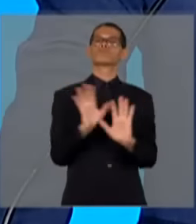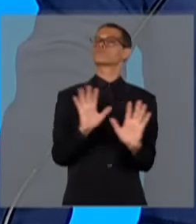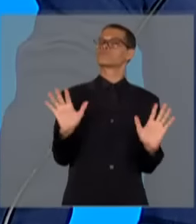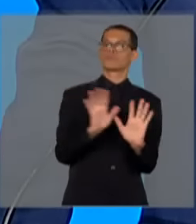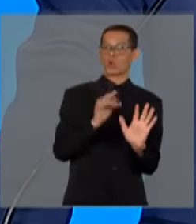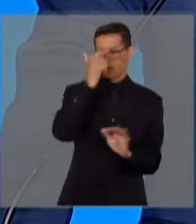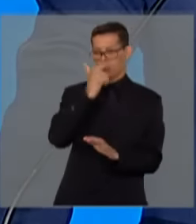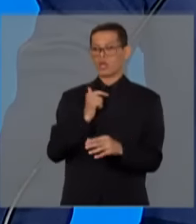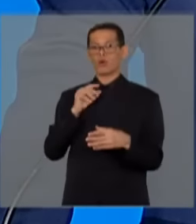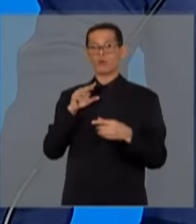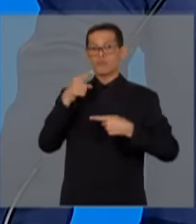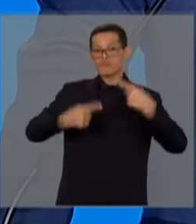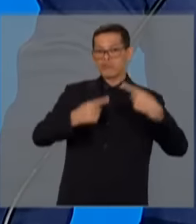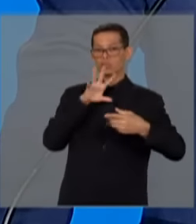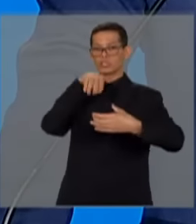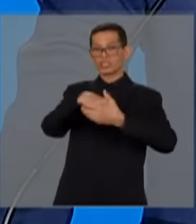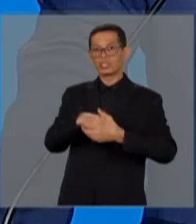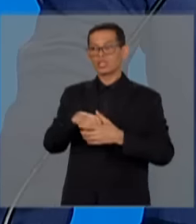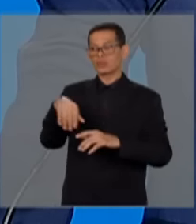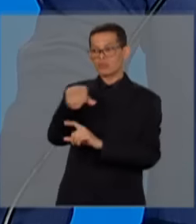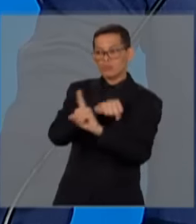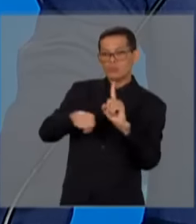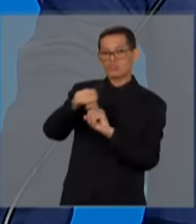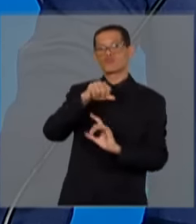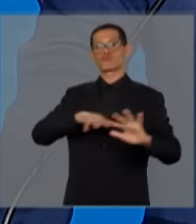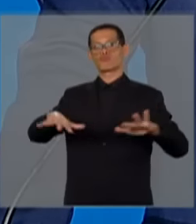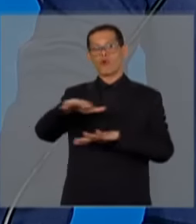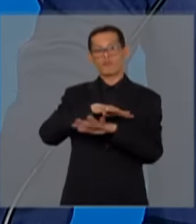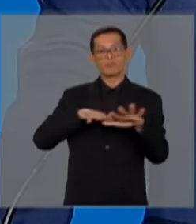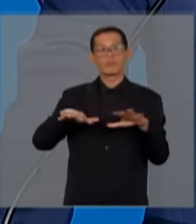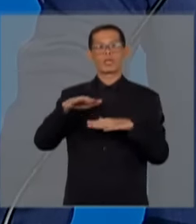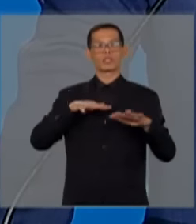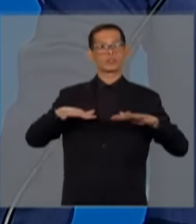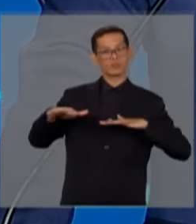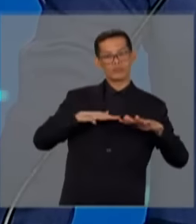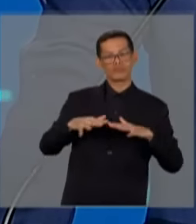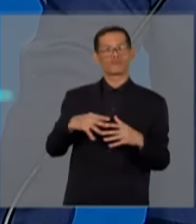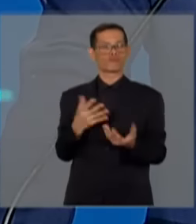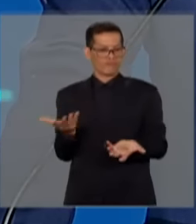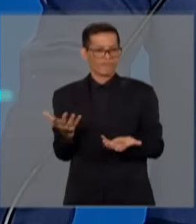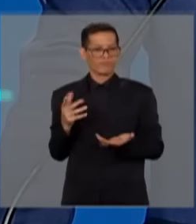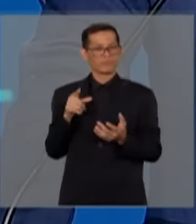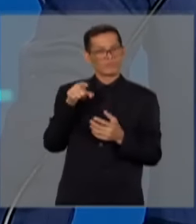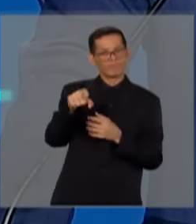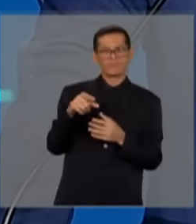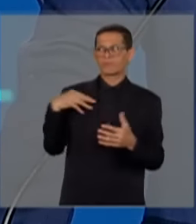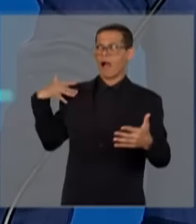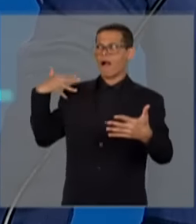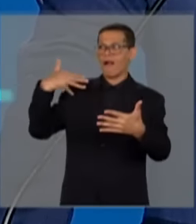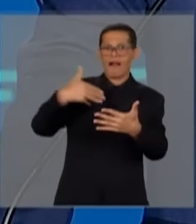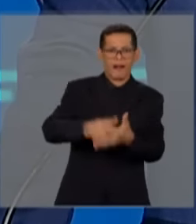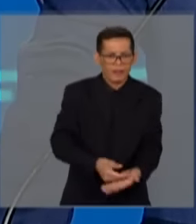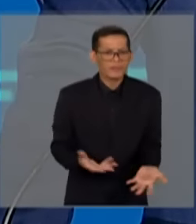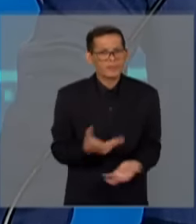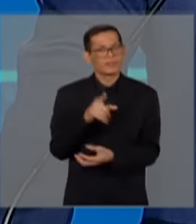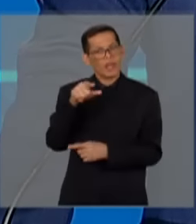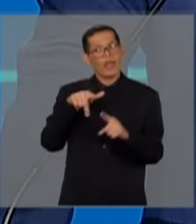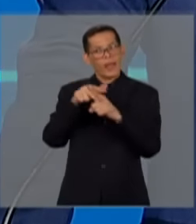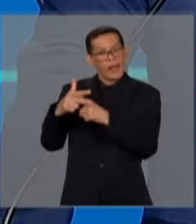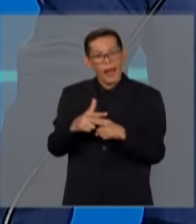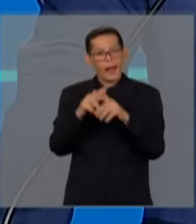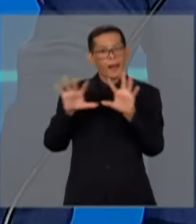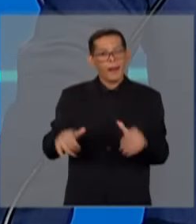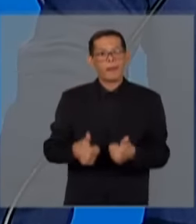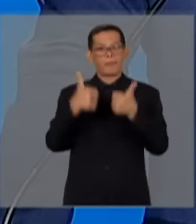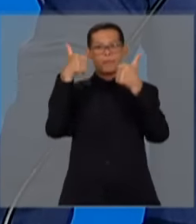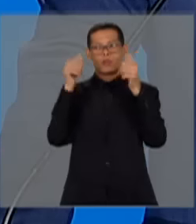desde muito jovem no movimento social porque acredito que é a melhor ferramenta para mudar a sociedade para melhorar a vida das pessoas tô